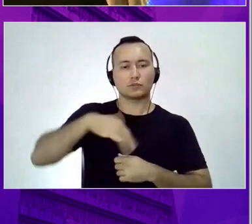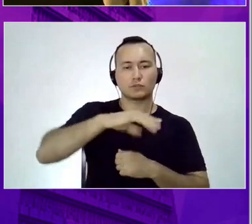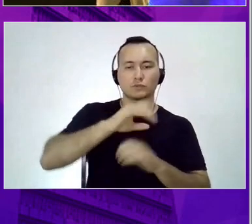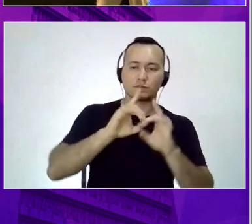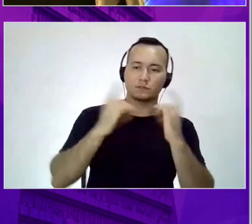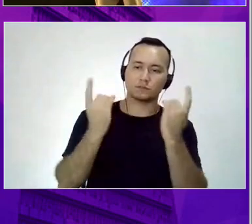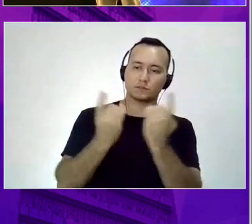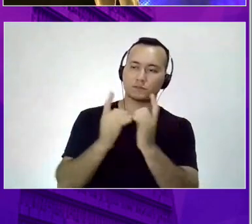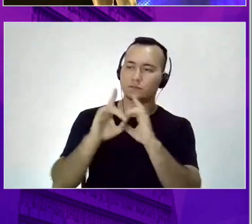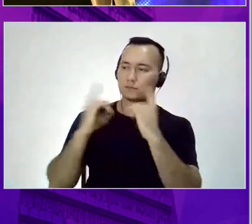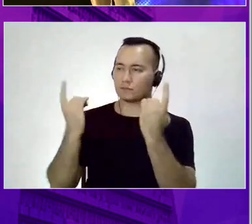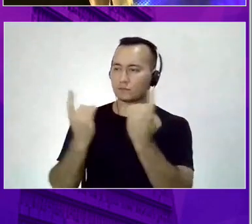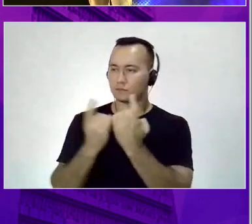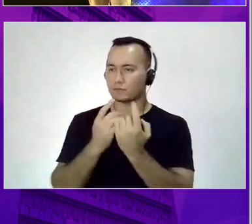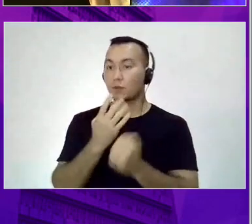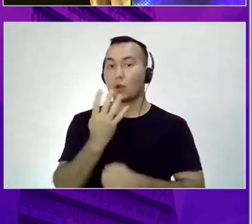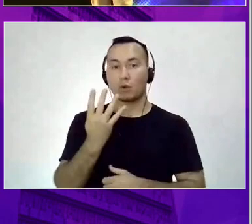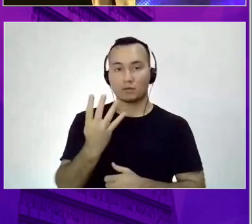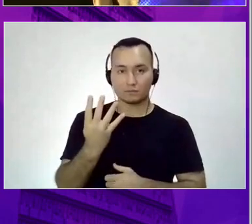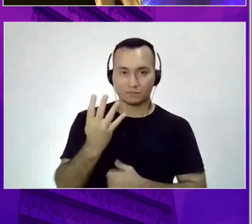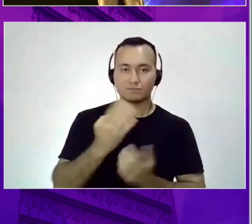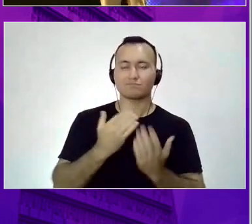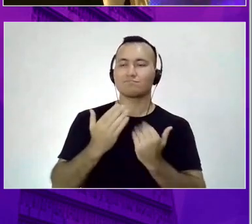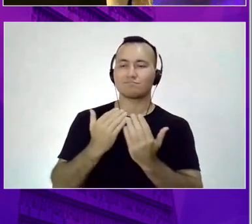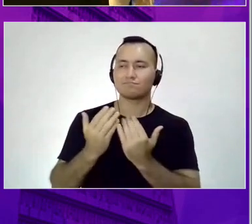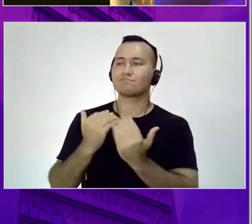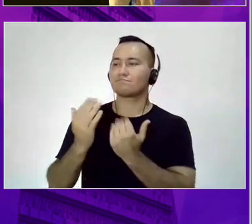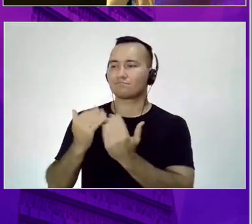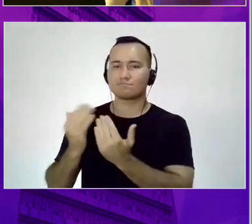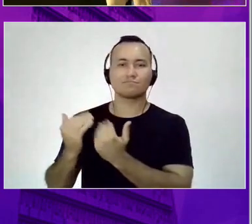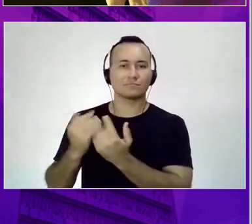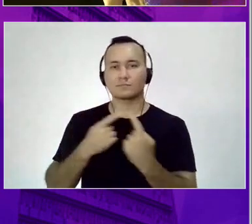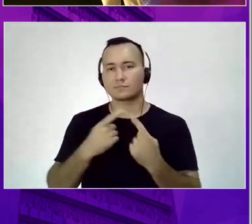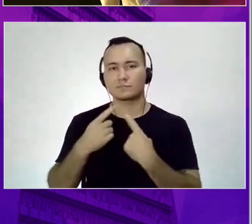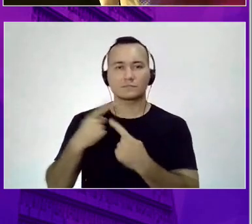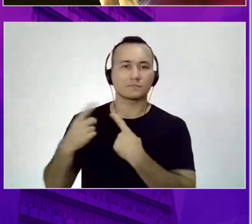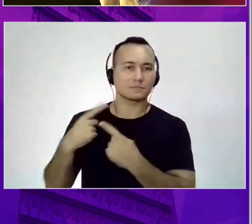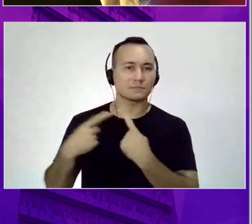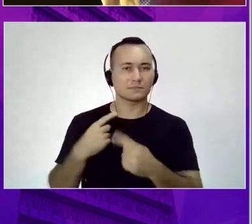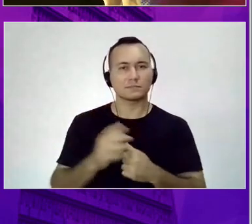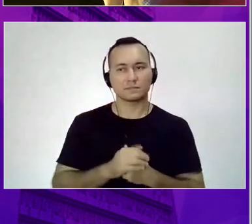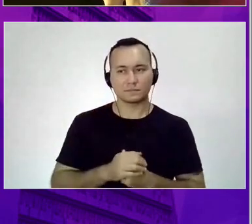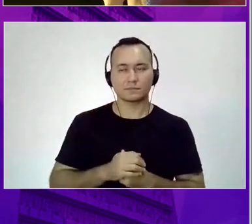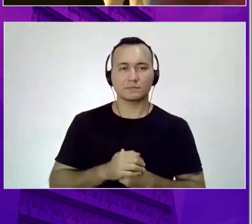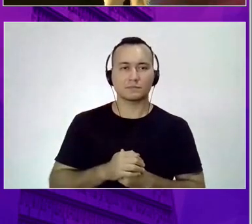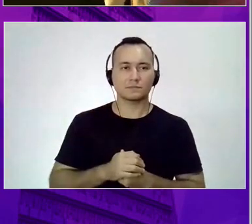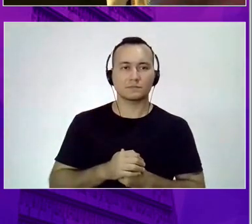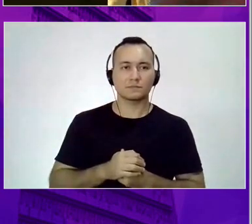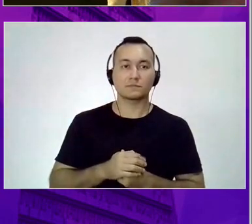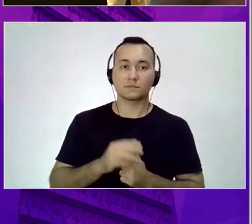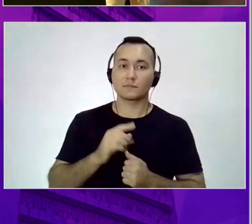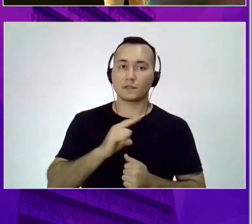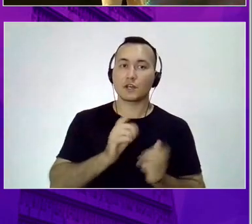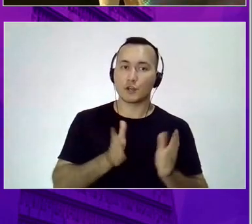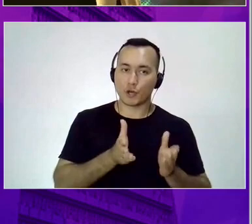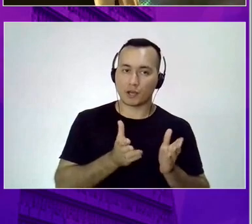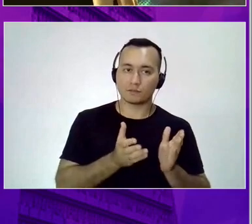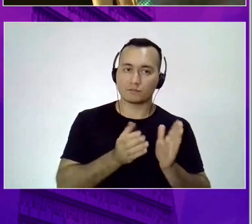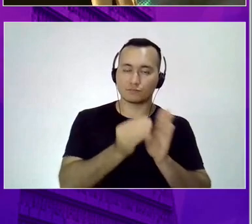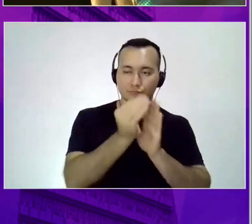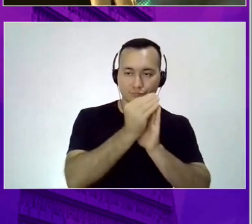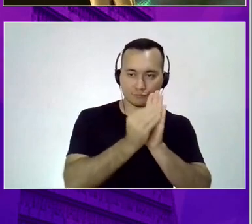pela empresa, conversando e olhando possibilidades, e já tem oportunidades mapeadas que podem